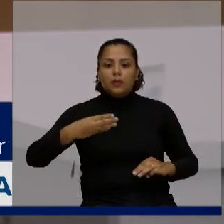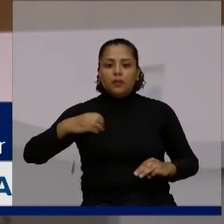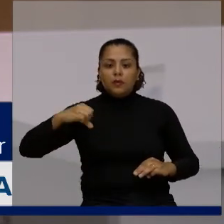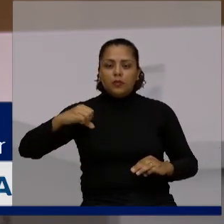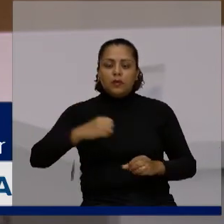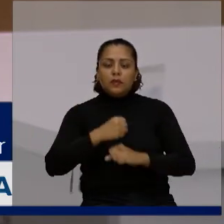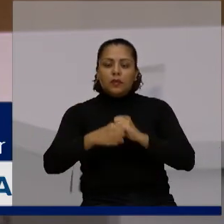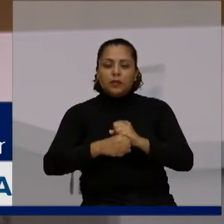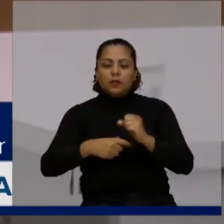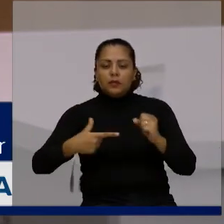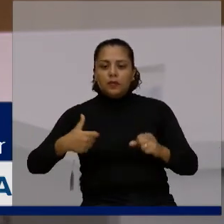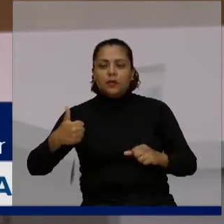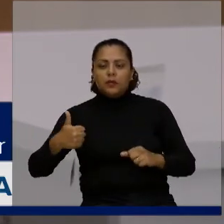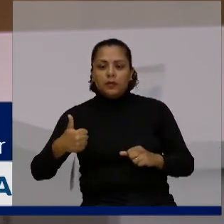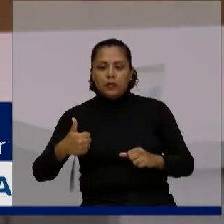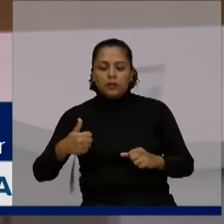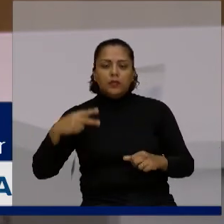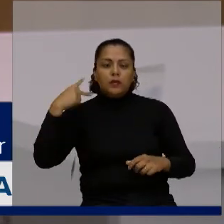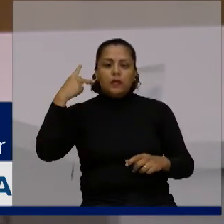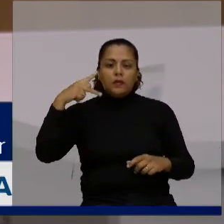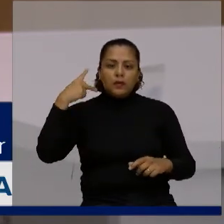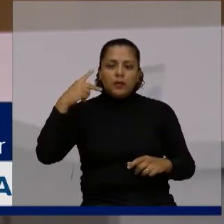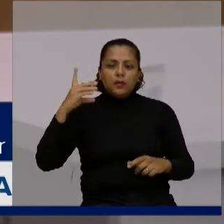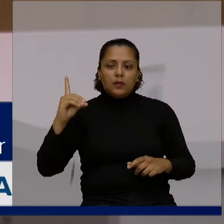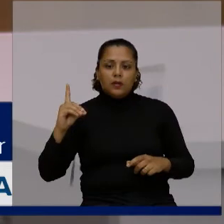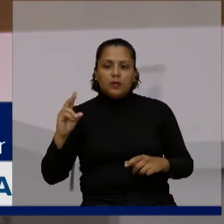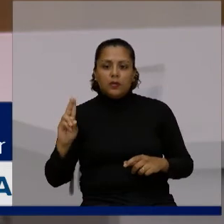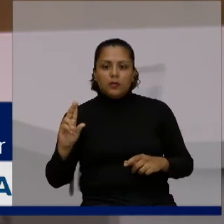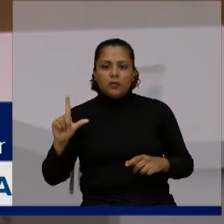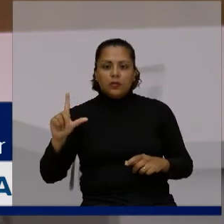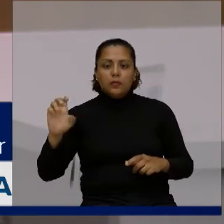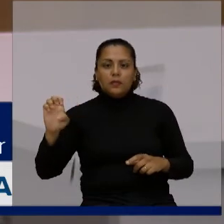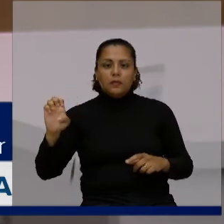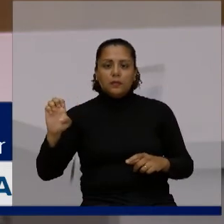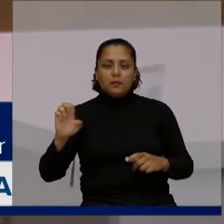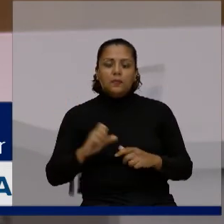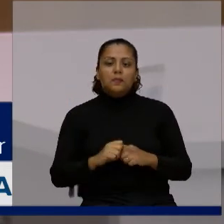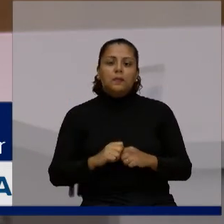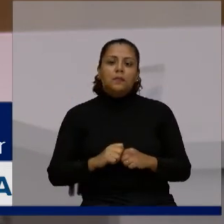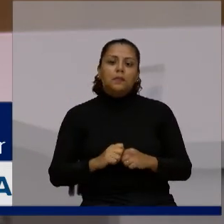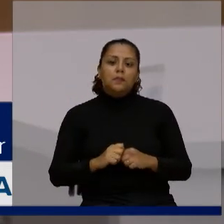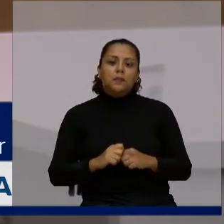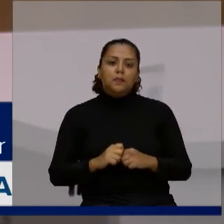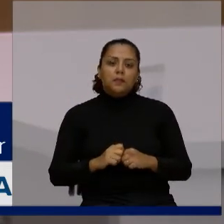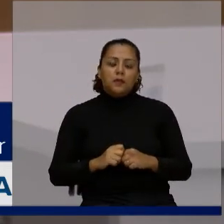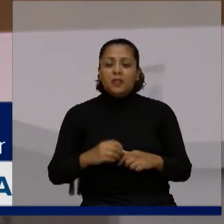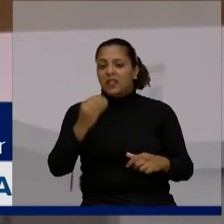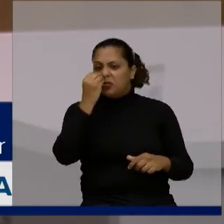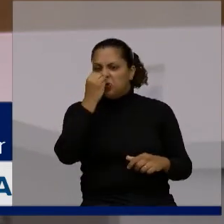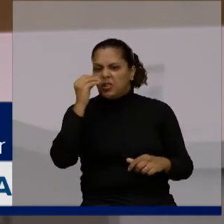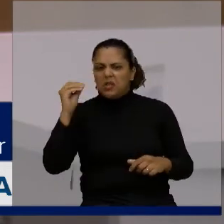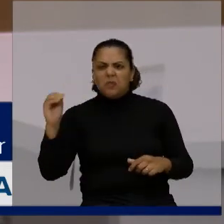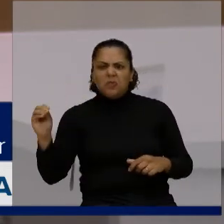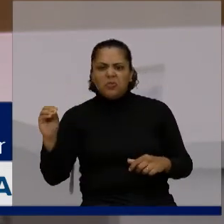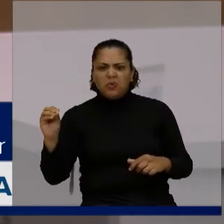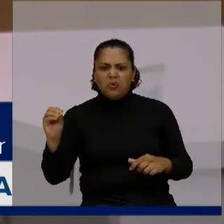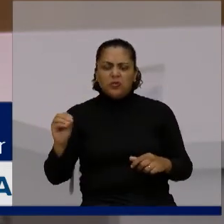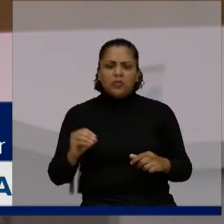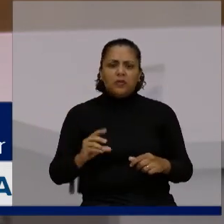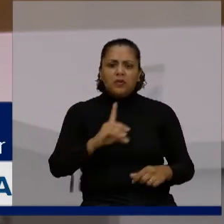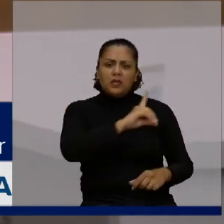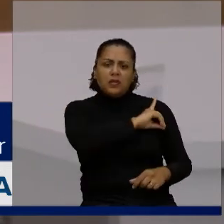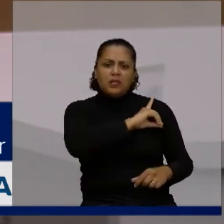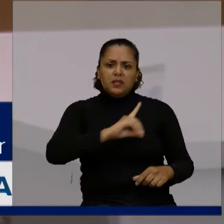149/2021 da minha querida vereadora Dulce Rita. A moção é uma moção de repúdio que trata do deputado federal